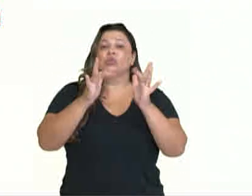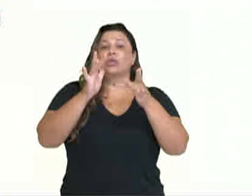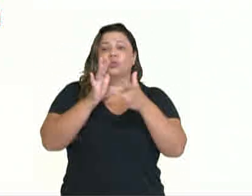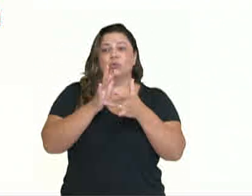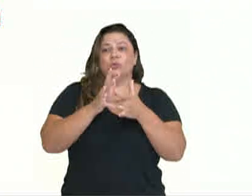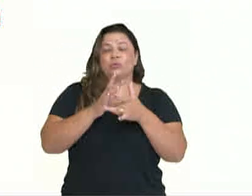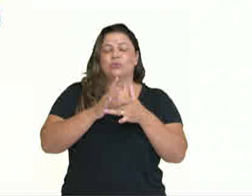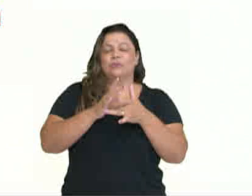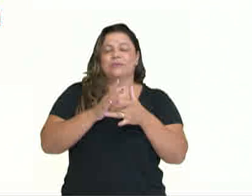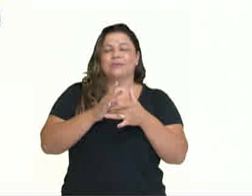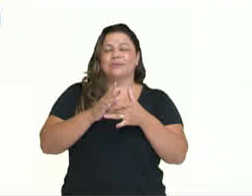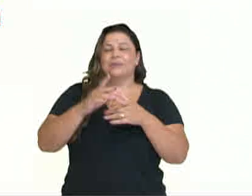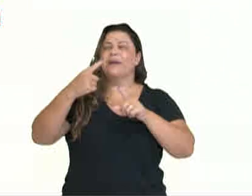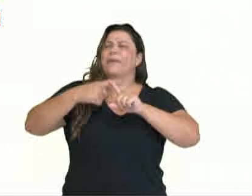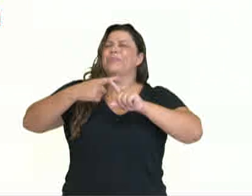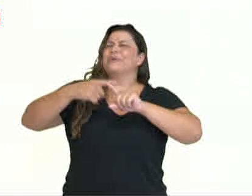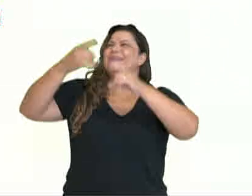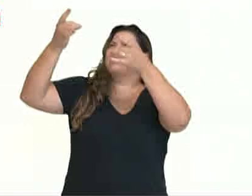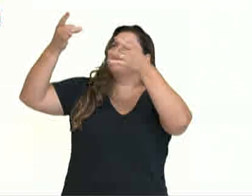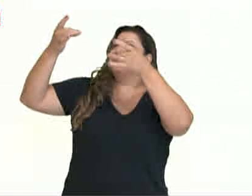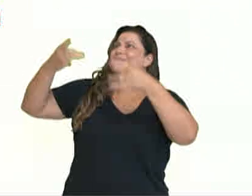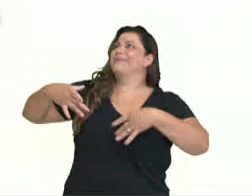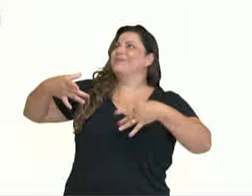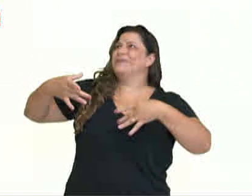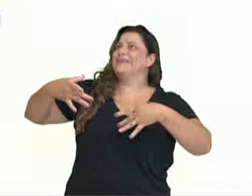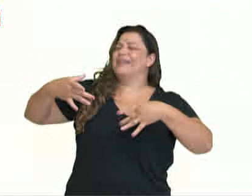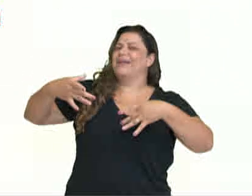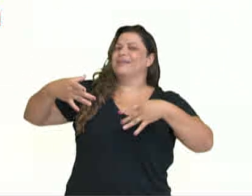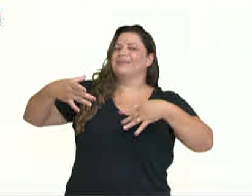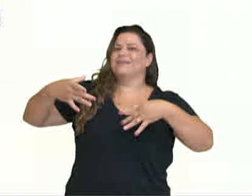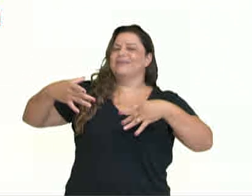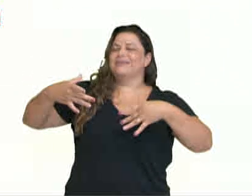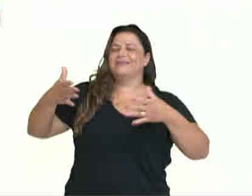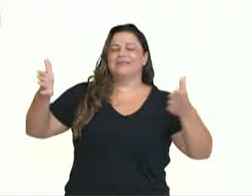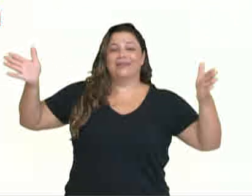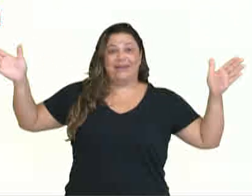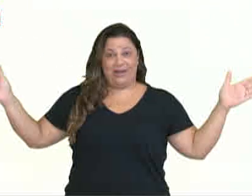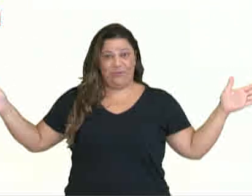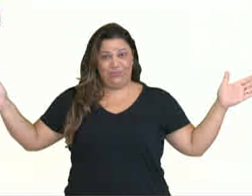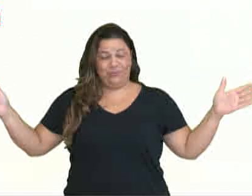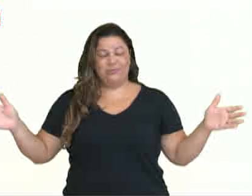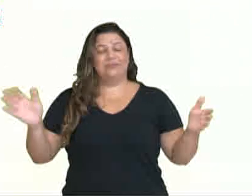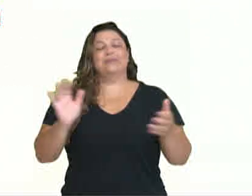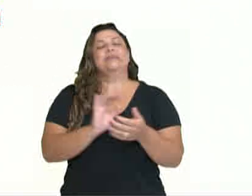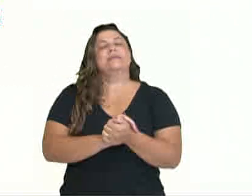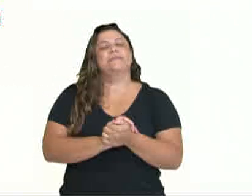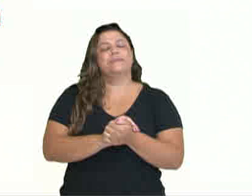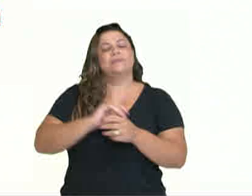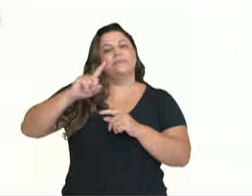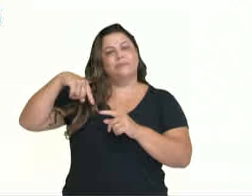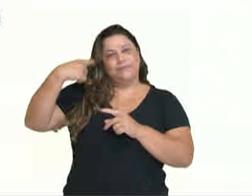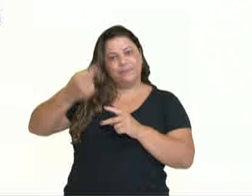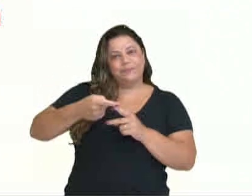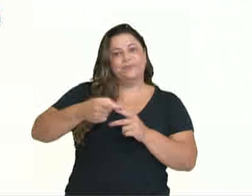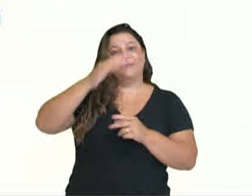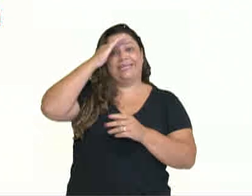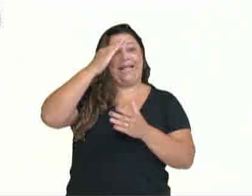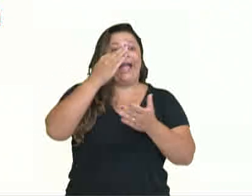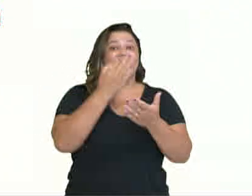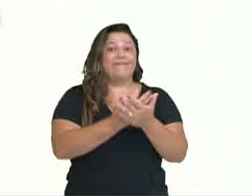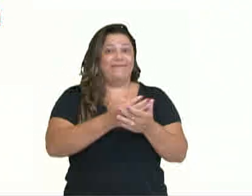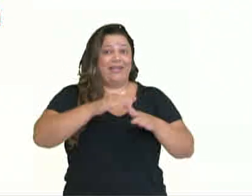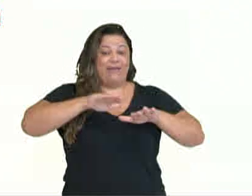me abandonaste, né? Então é essa intertextualidade que está aqui. E no segundo, era a tal fé que removia